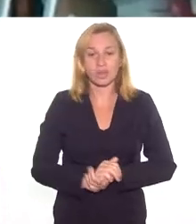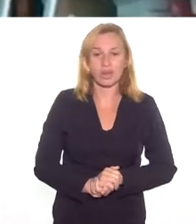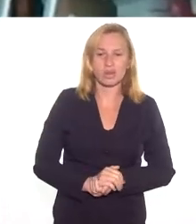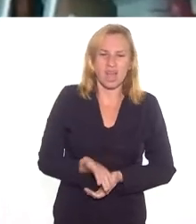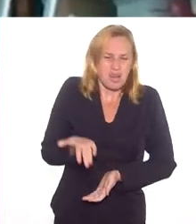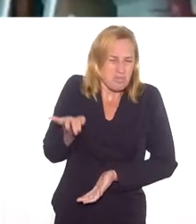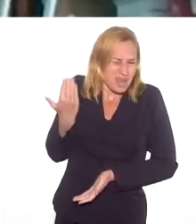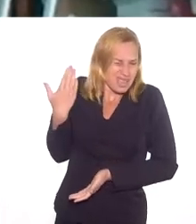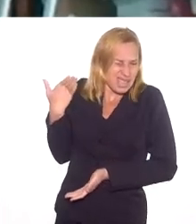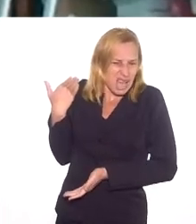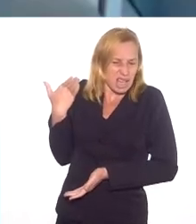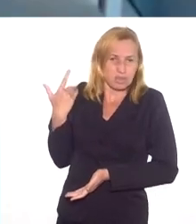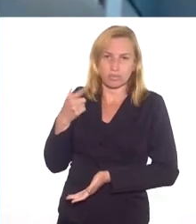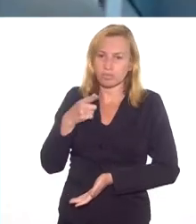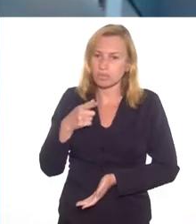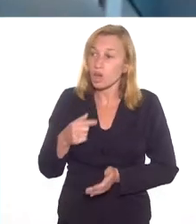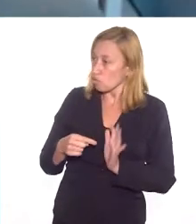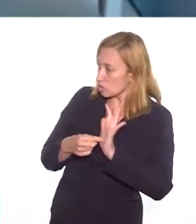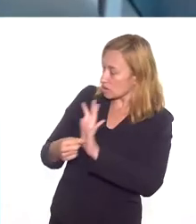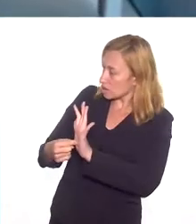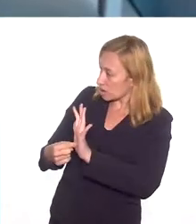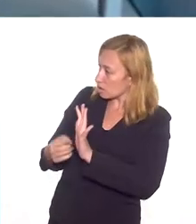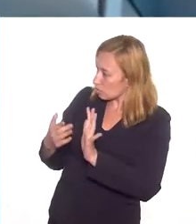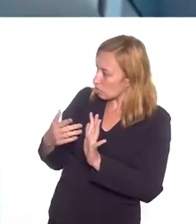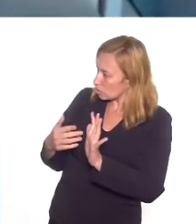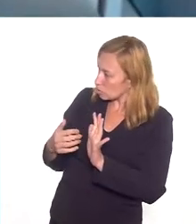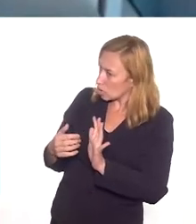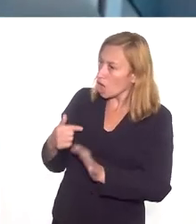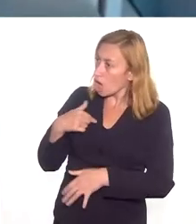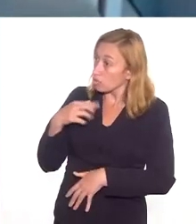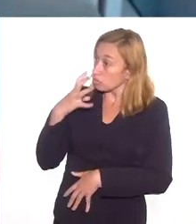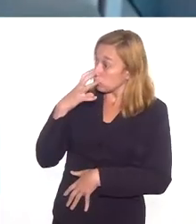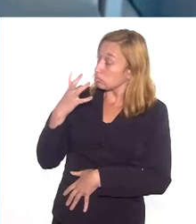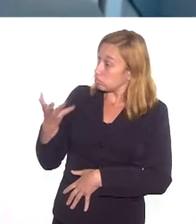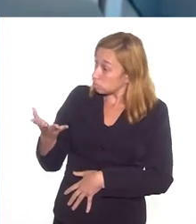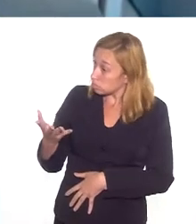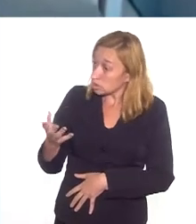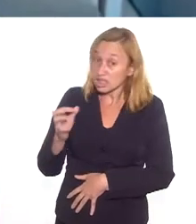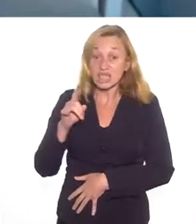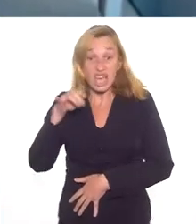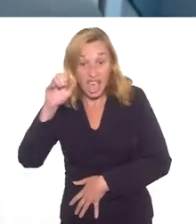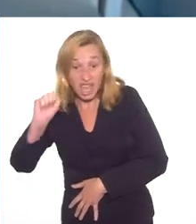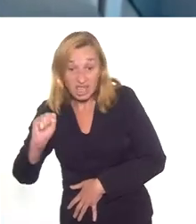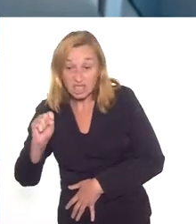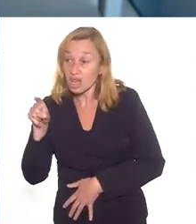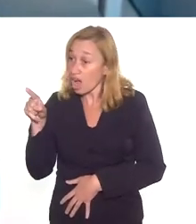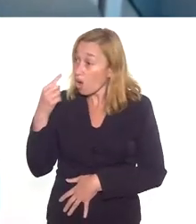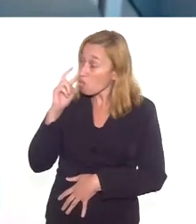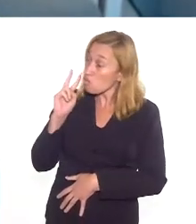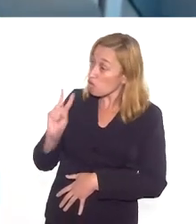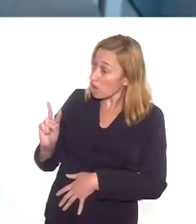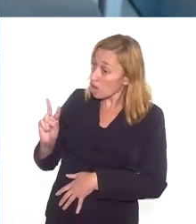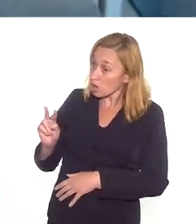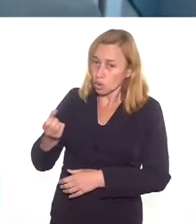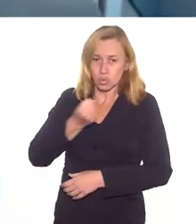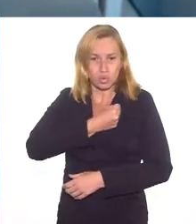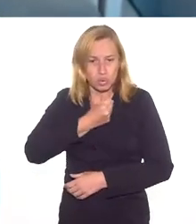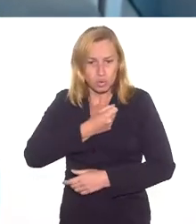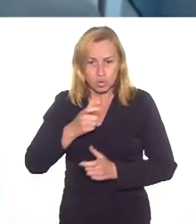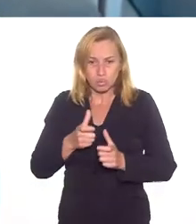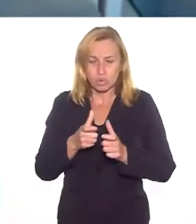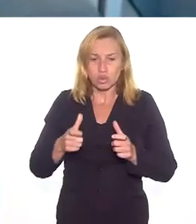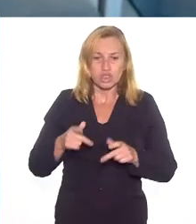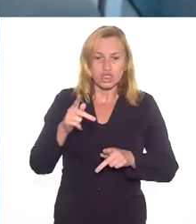para o continente europeu. Na minha época, no máximo... Você me mostrou isso e eu fiquei muito surpreso lá em Liège ao ver